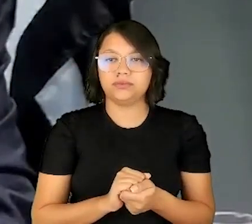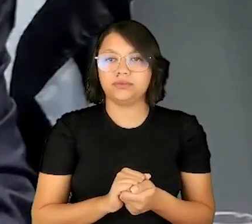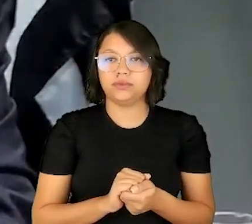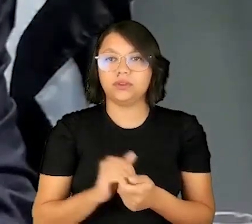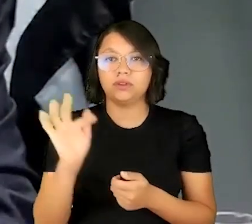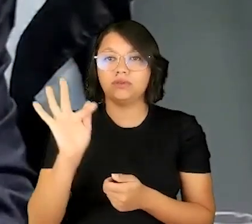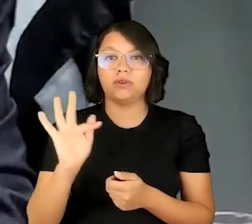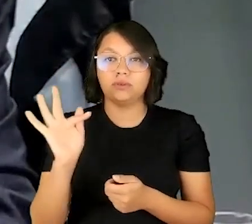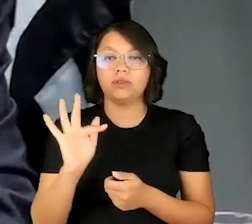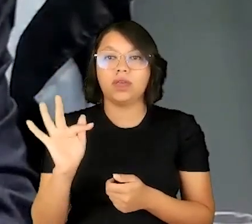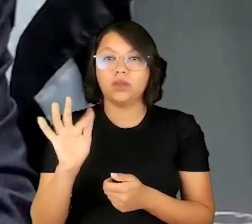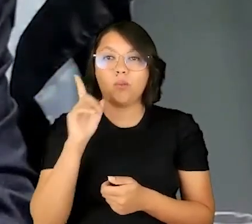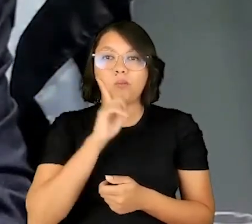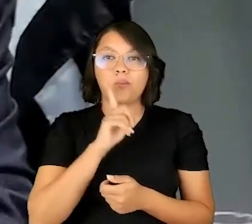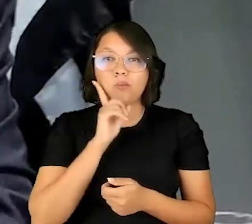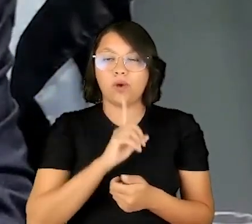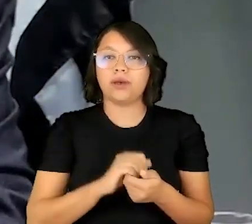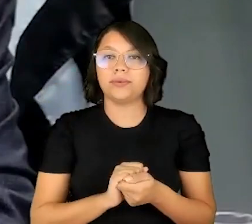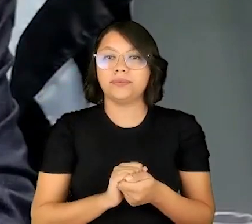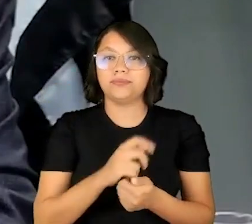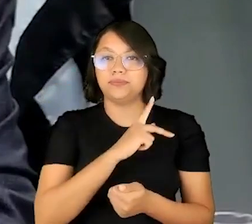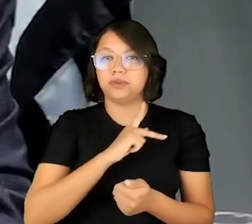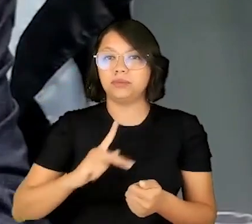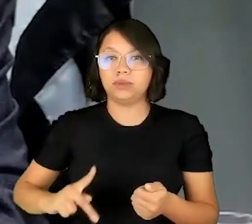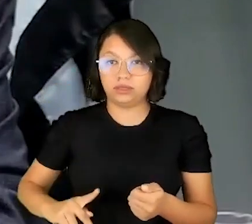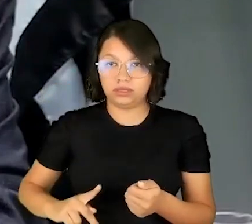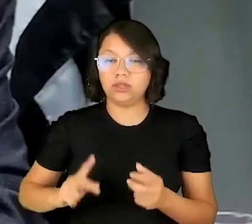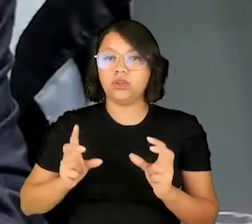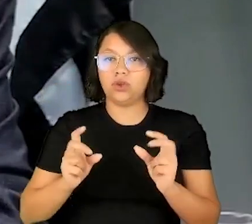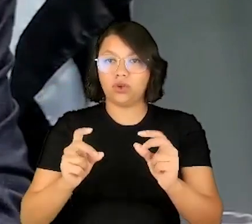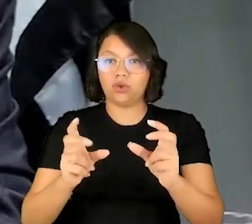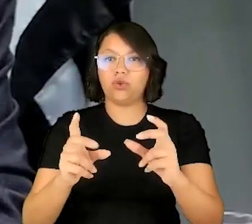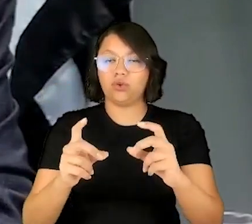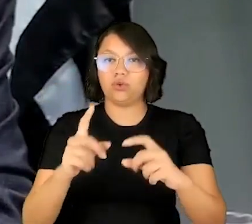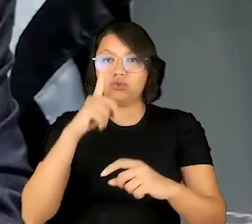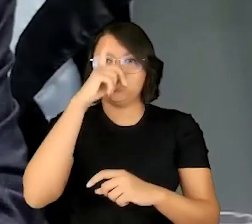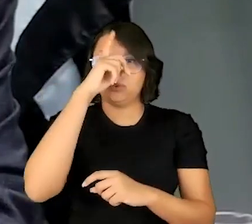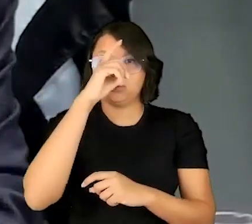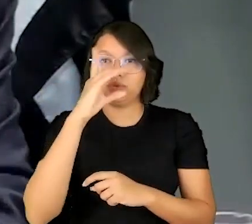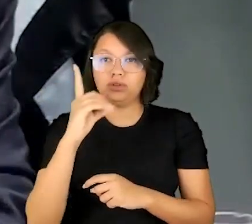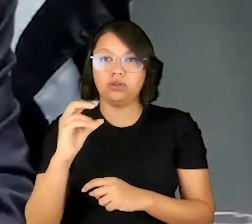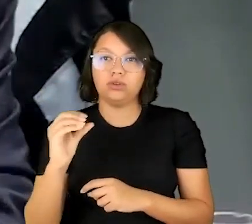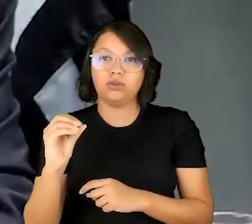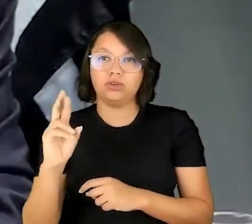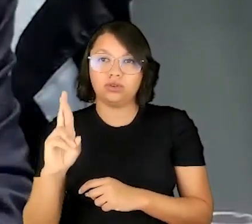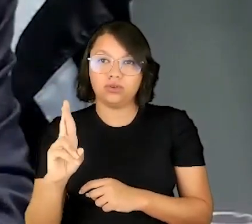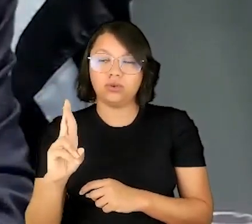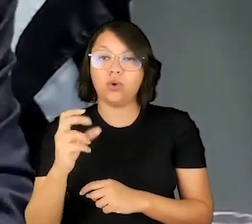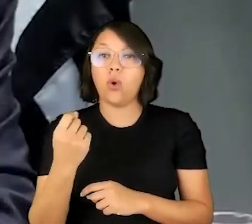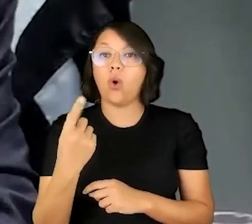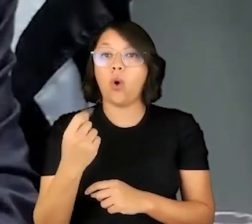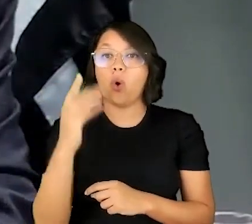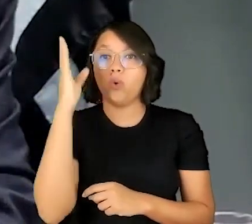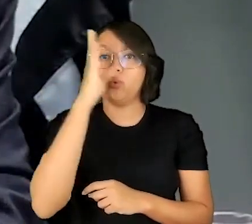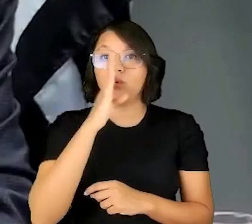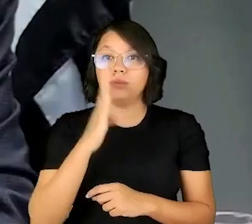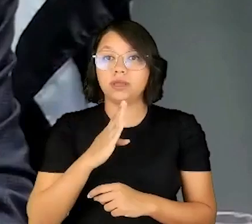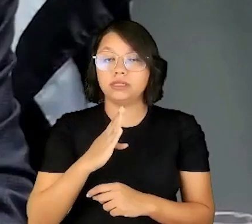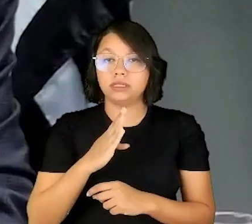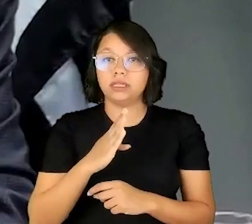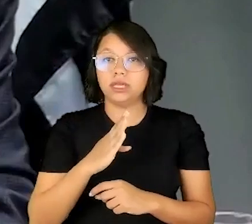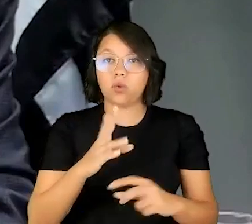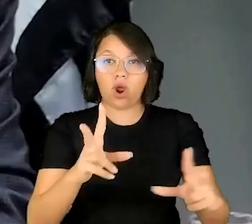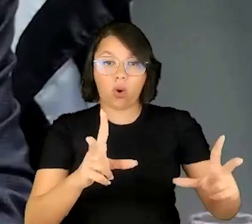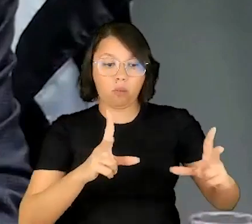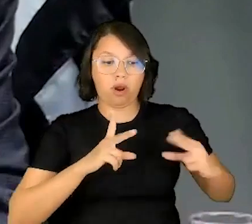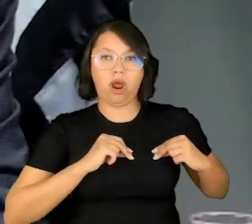do Texas. É presidente, como falei, da Oncologia da Rede DOR. É o único brasileiro a receber o título de Fellow da